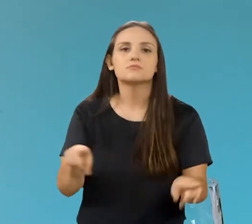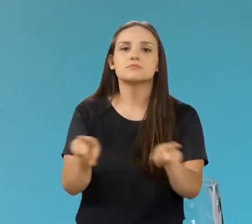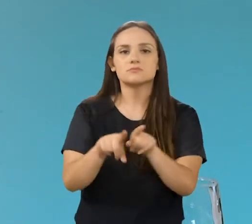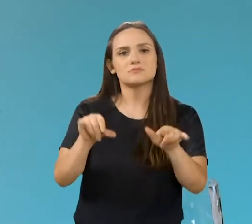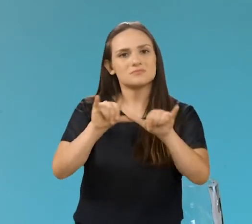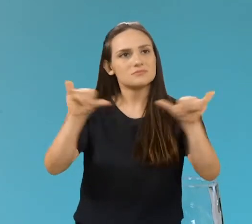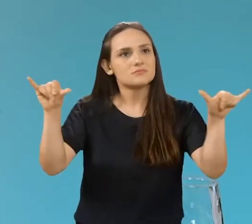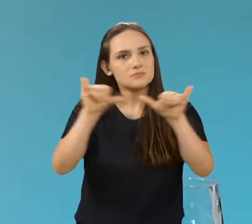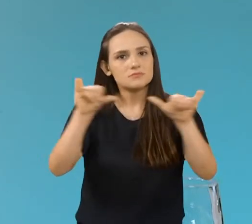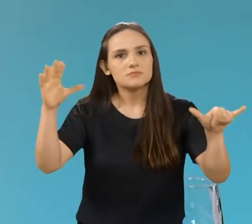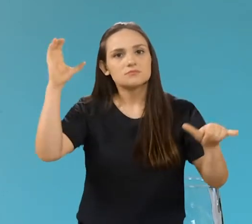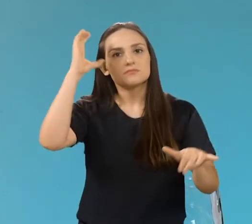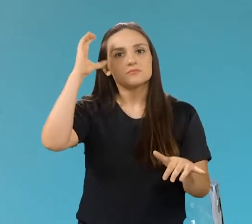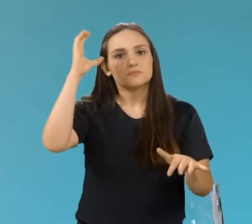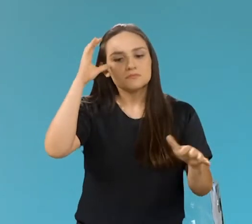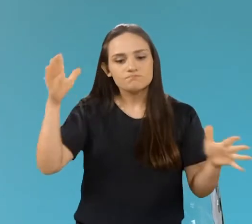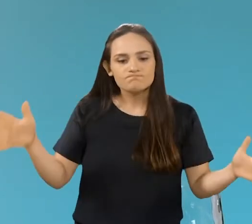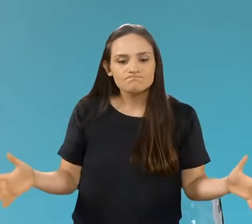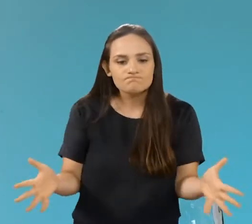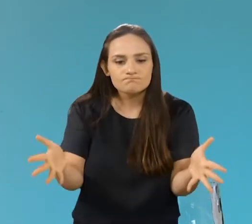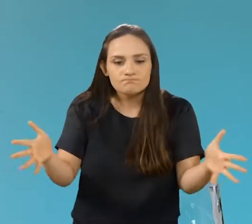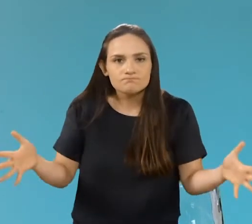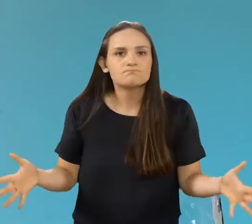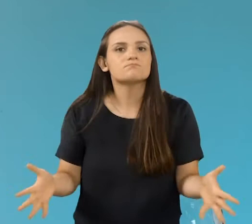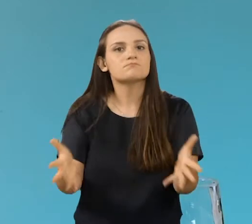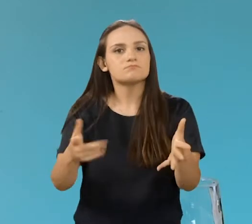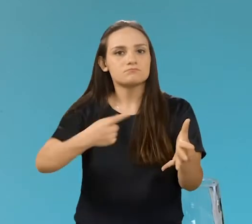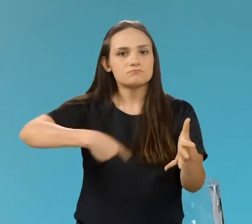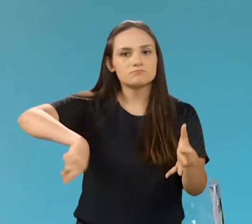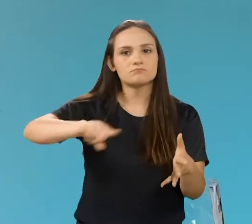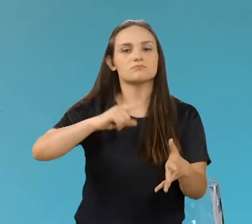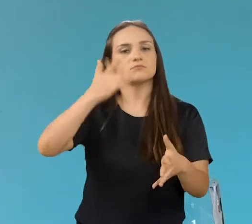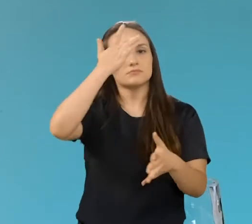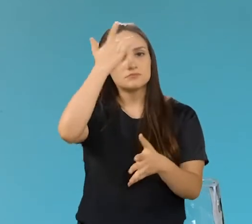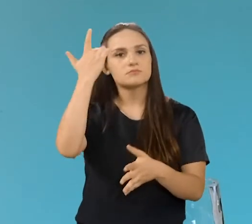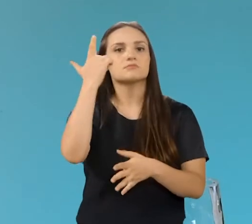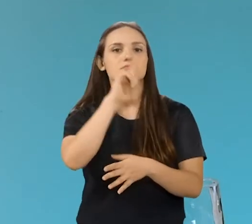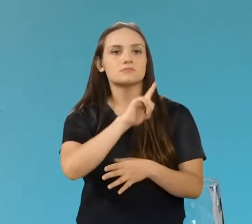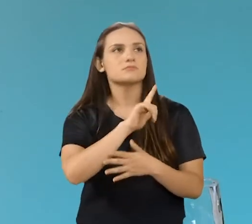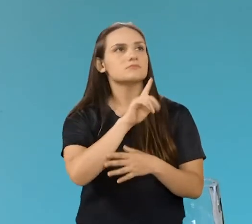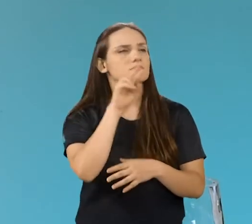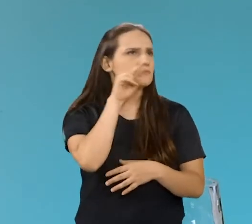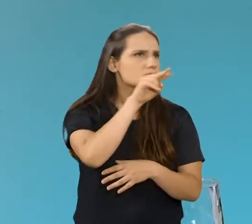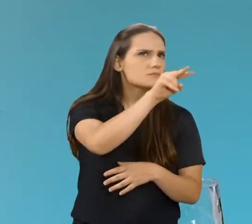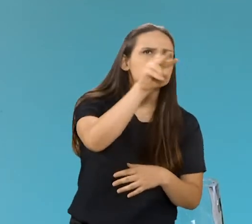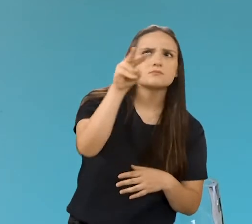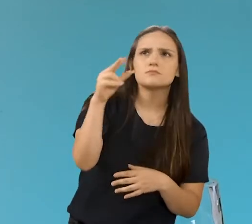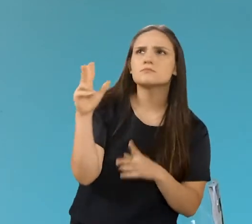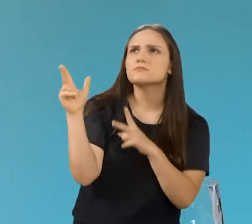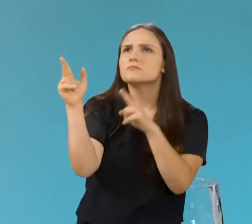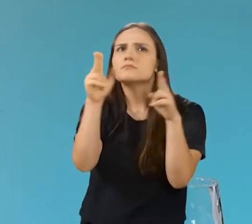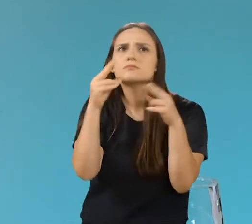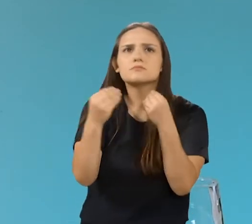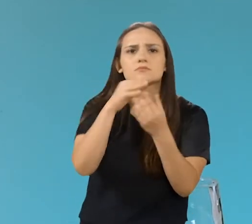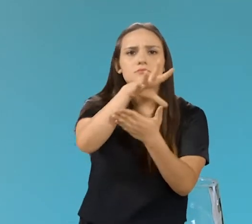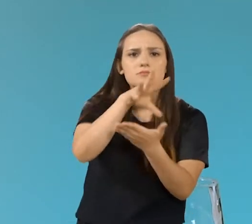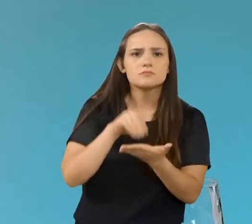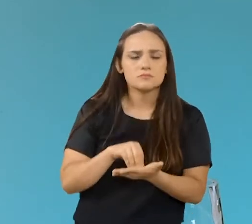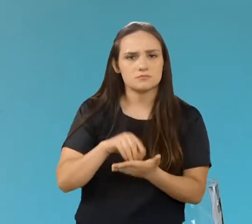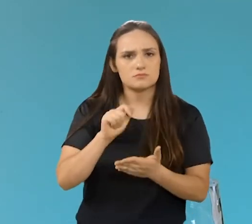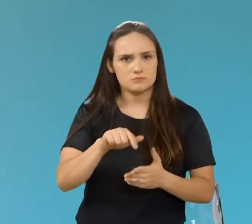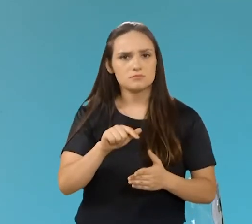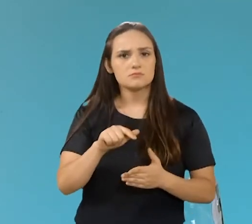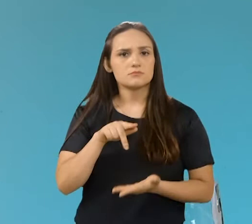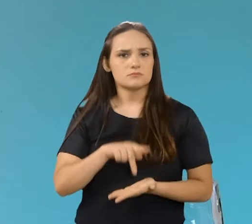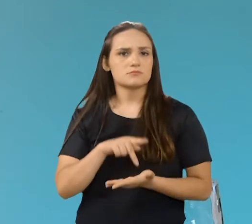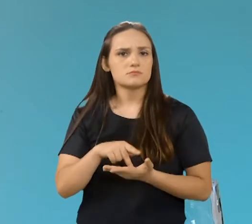campanhas, fomentar práticas exitosas, às vezes copiadas de outros biomas semelhantes, que possam ser adequados à